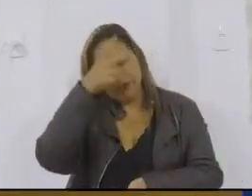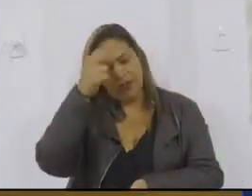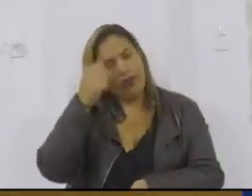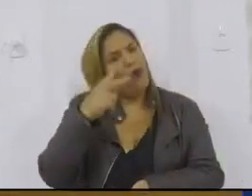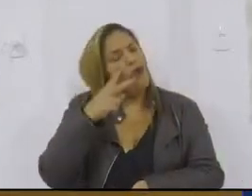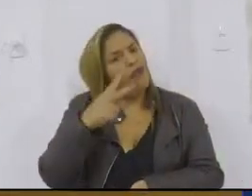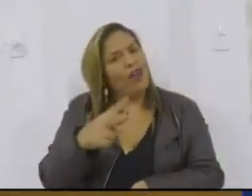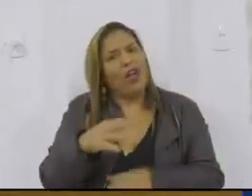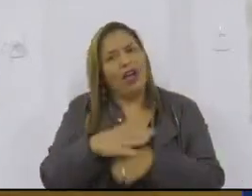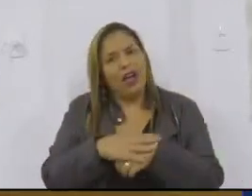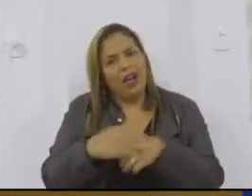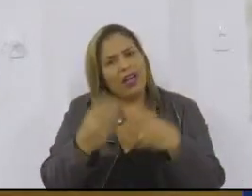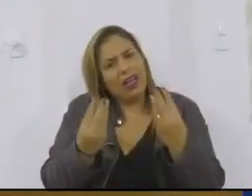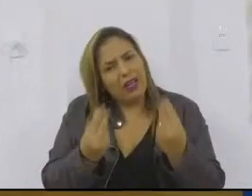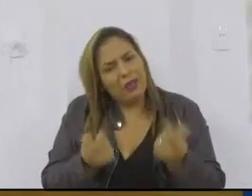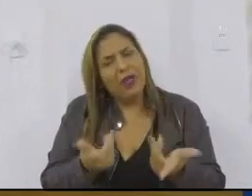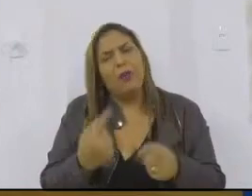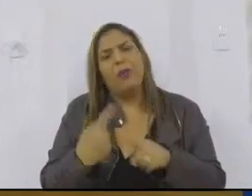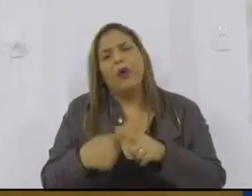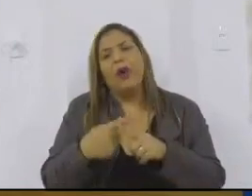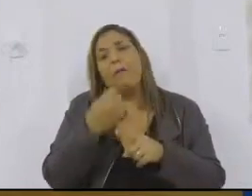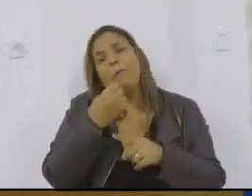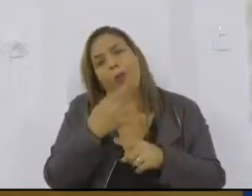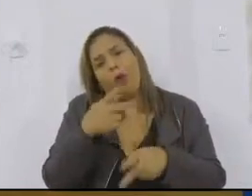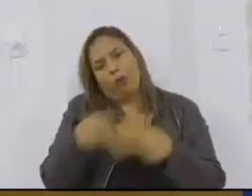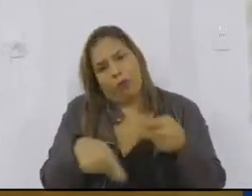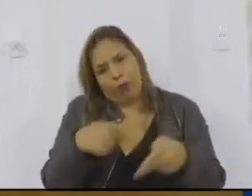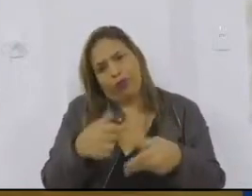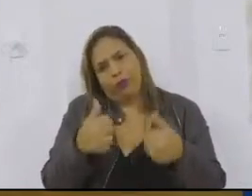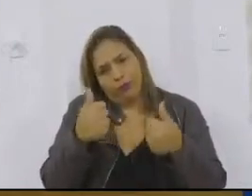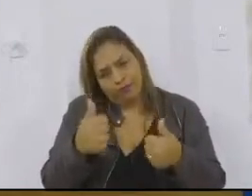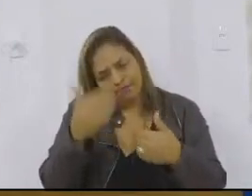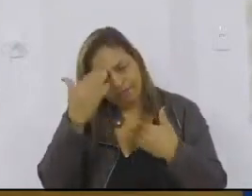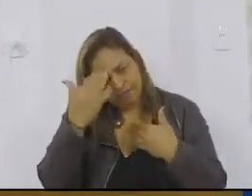isso com carinho aí, porque é uma coisa boa para o nosso povo aí, tá? Sem mais.